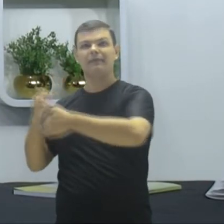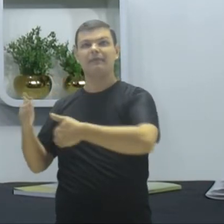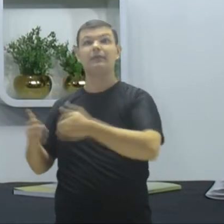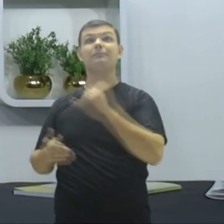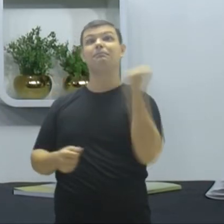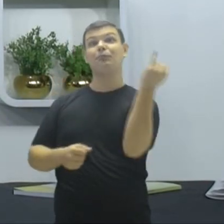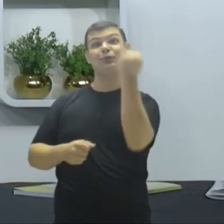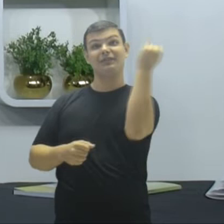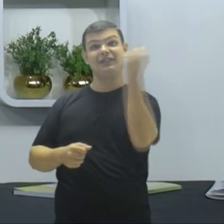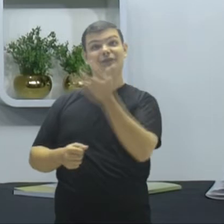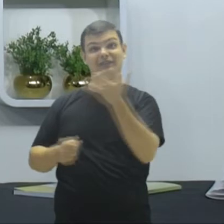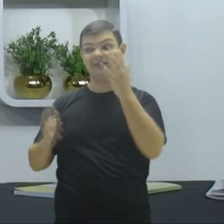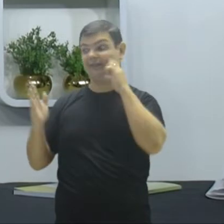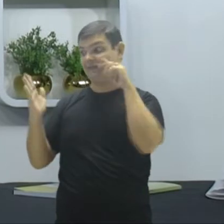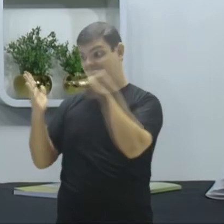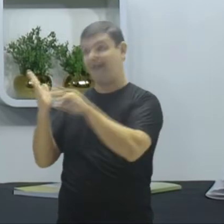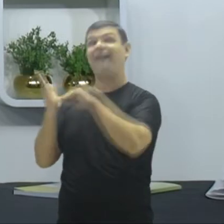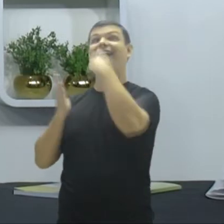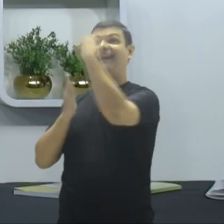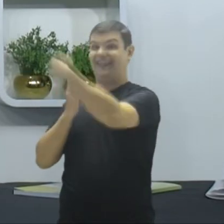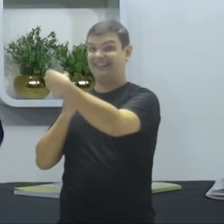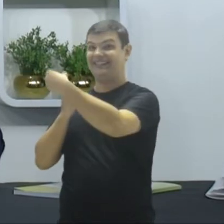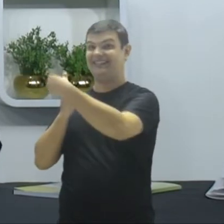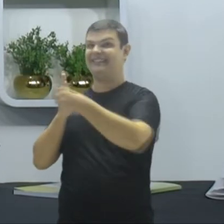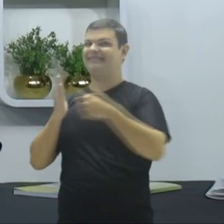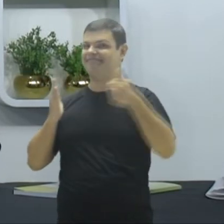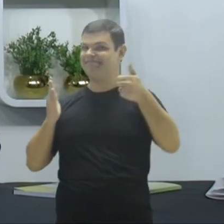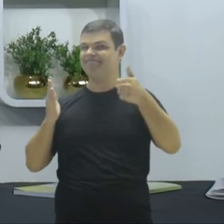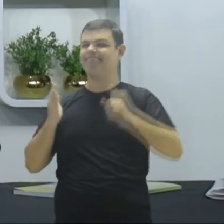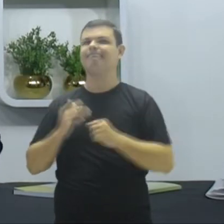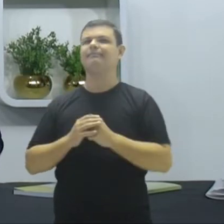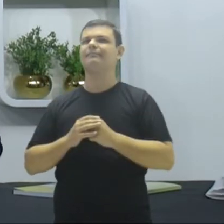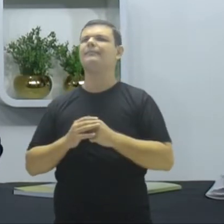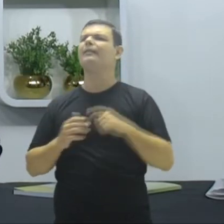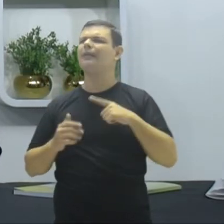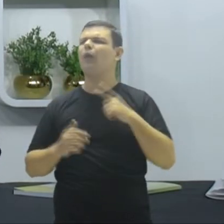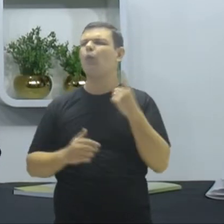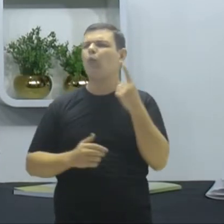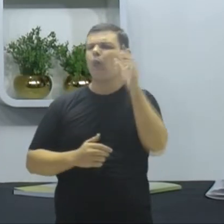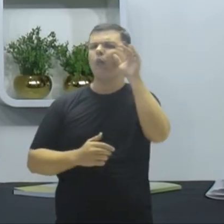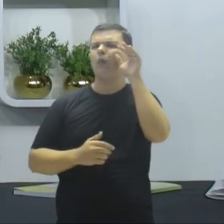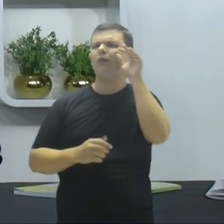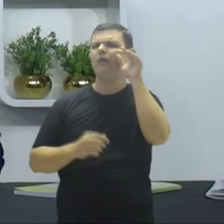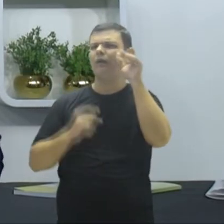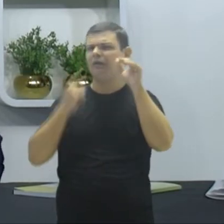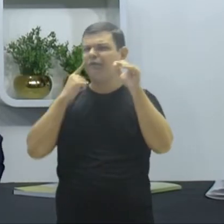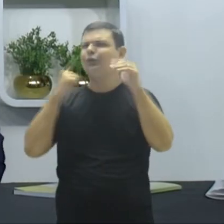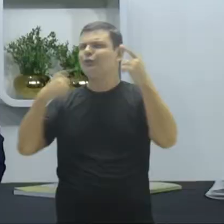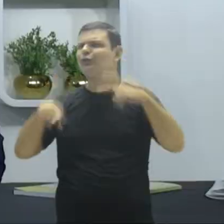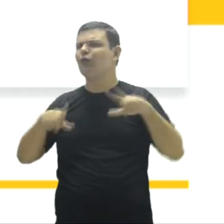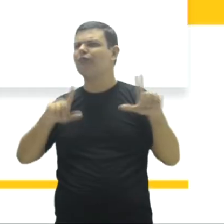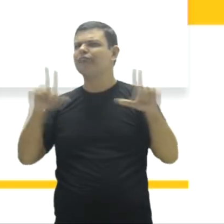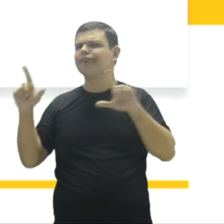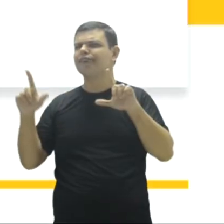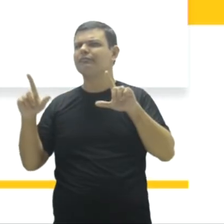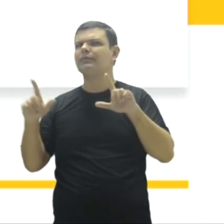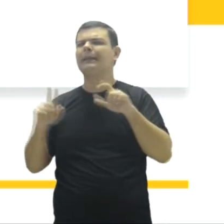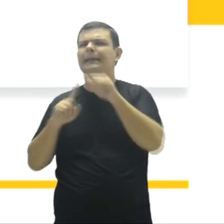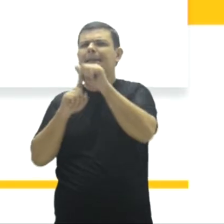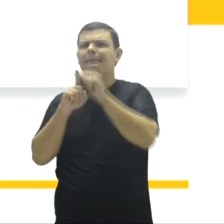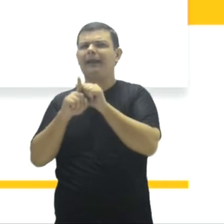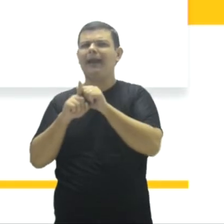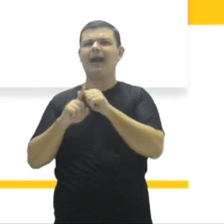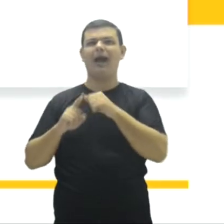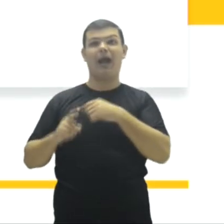estar atento ao calendário, tá certo? Tem uma curiosidade no mês de agosto, não sei se vocês perceberam, olhem nas imagens. O mês de